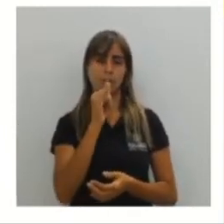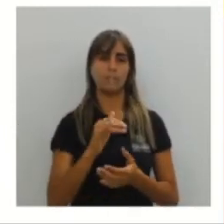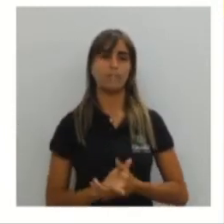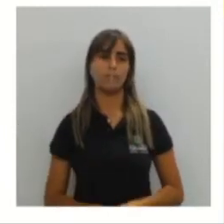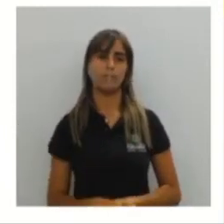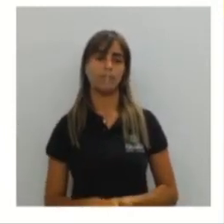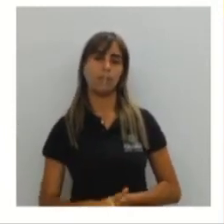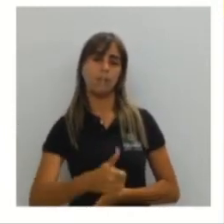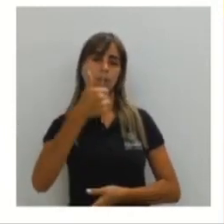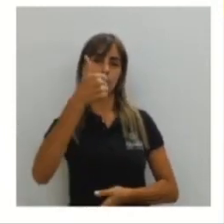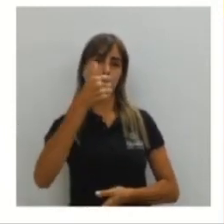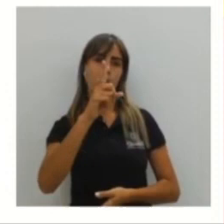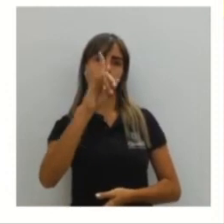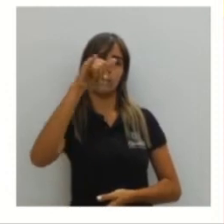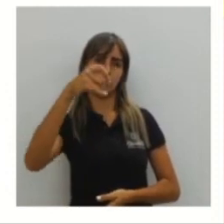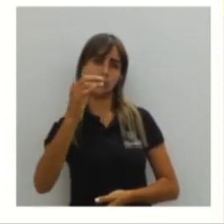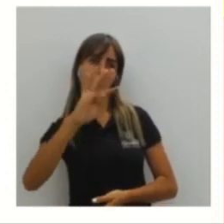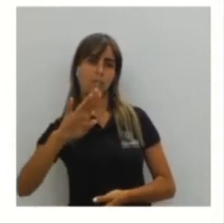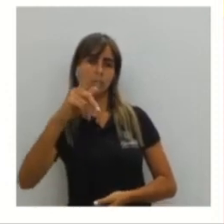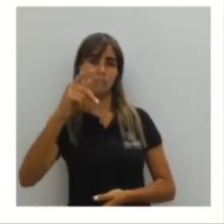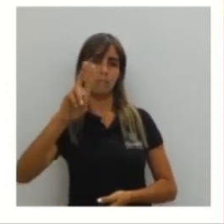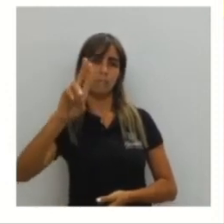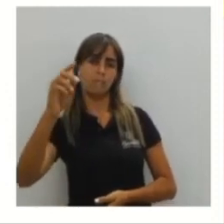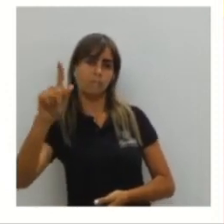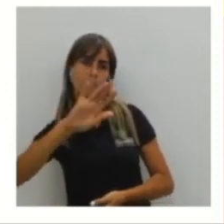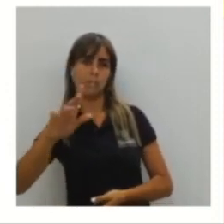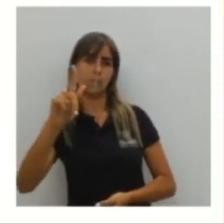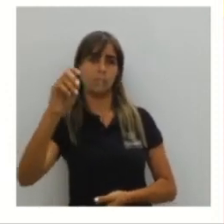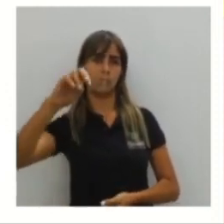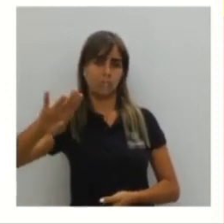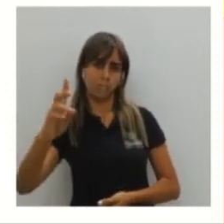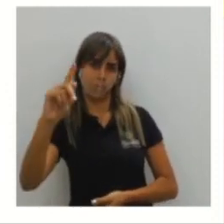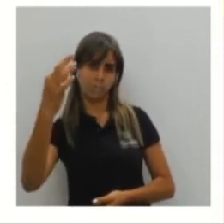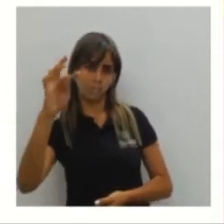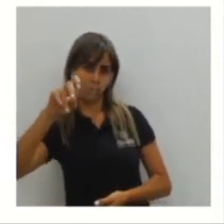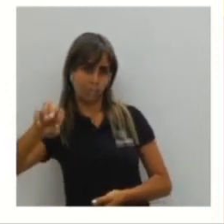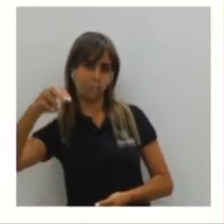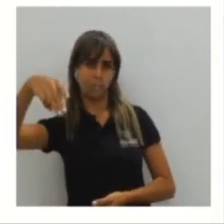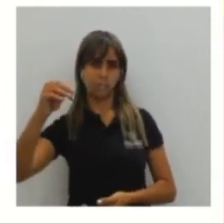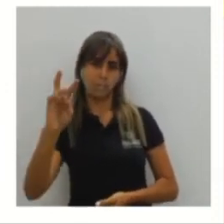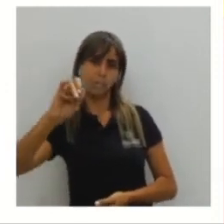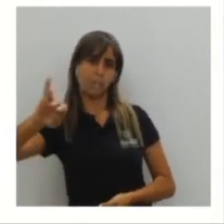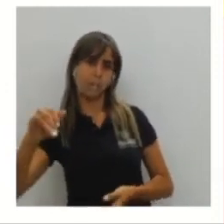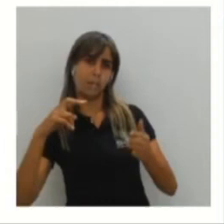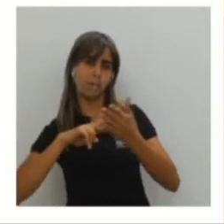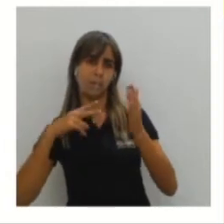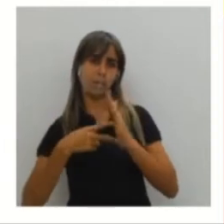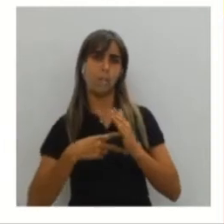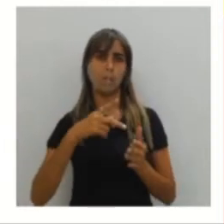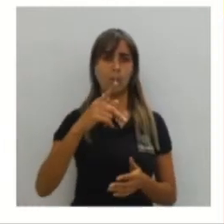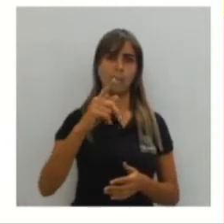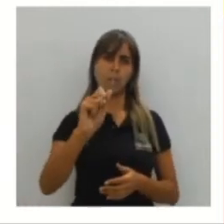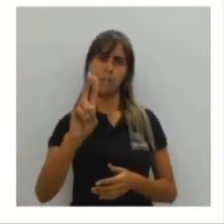1. Número 1. Didn't Paul go to the movies yesterday? Didn't Paul go to the movies yesterday? Que significa, o Paulo não